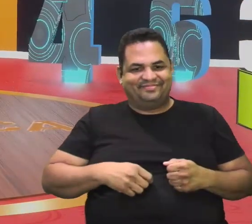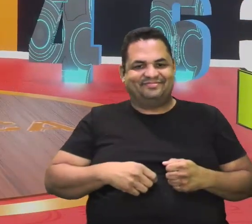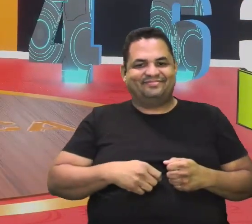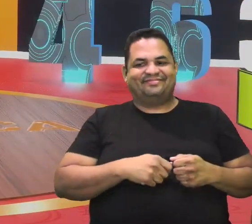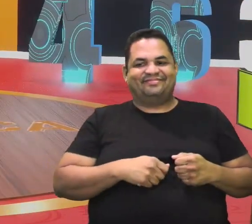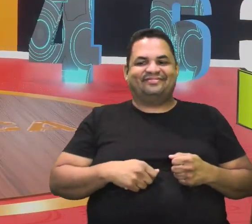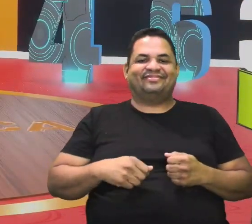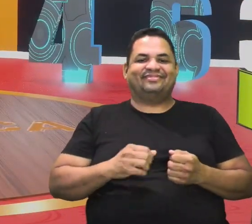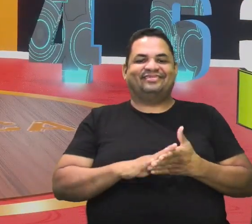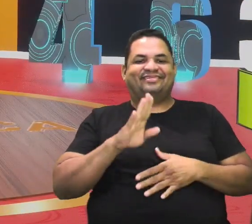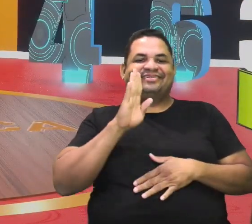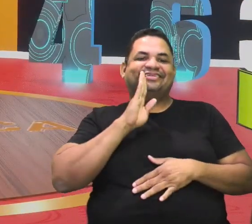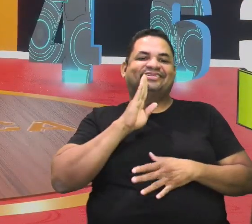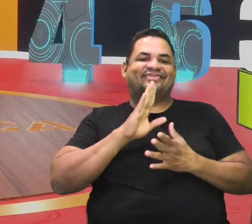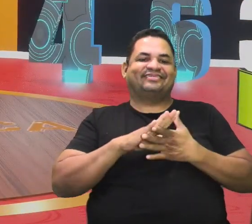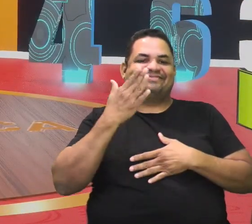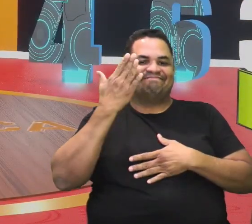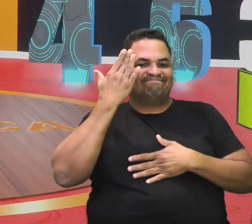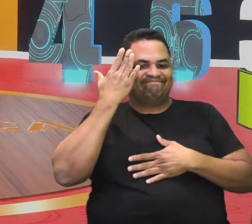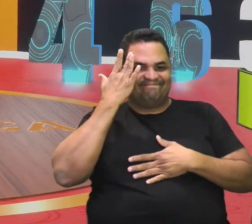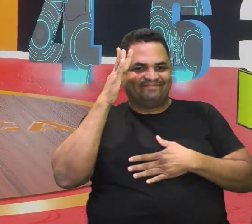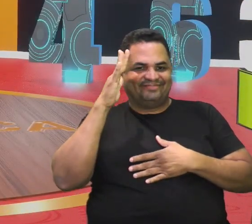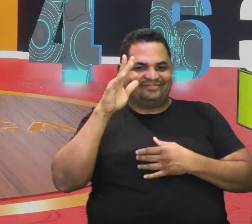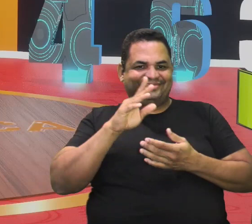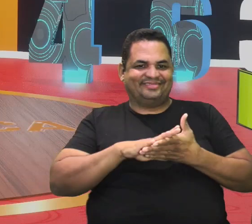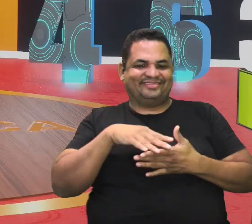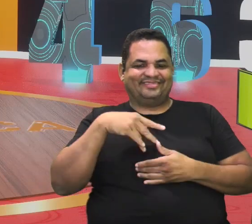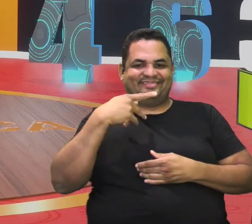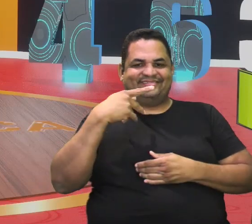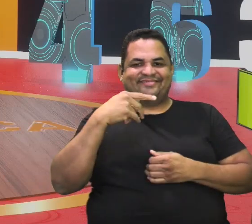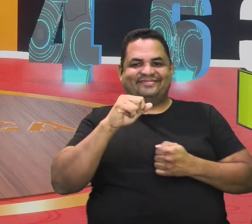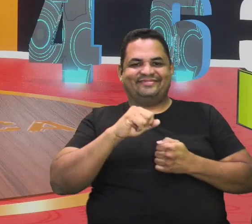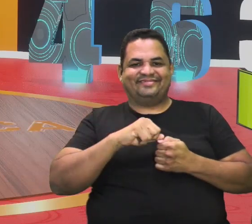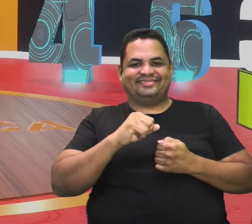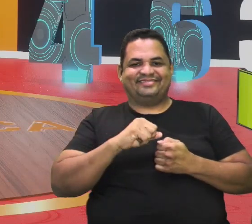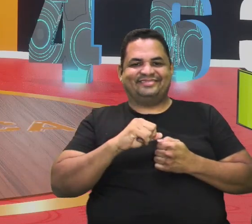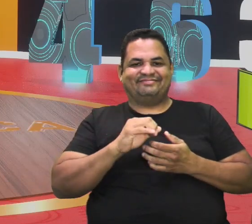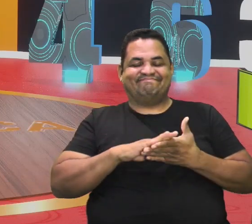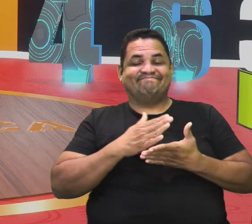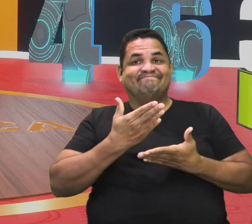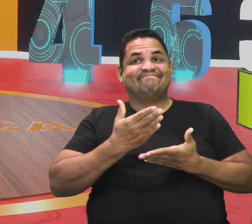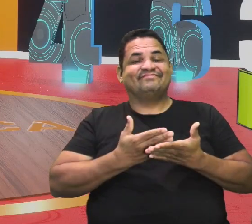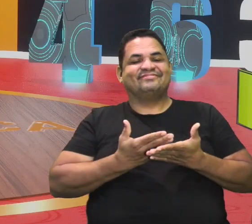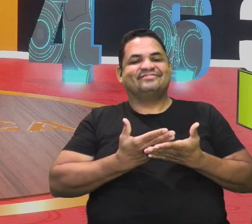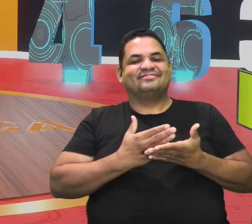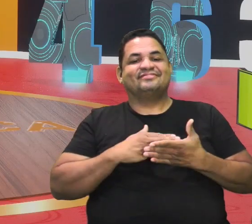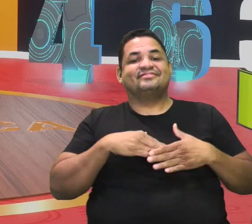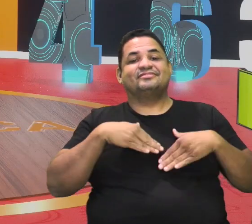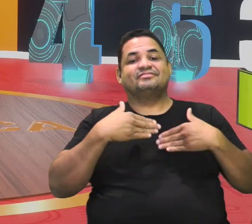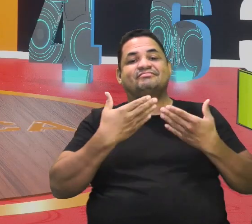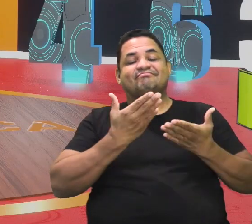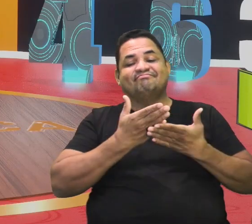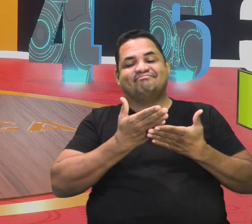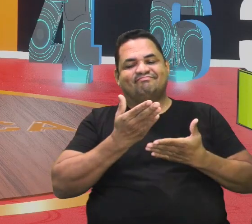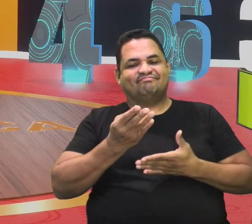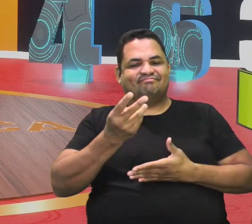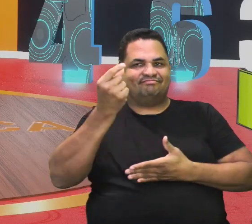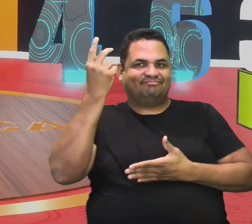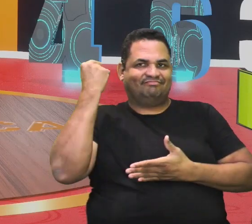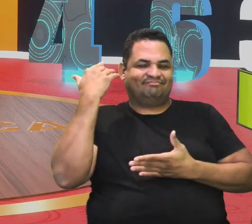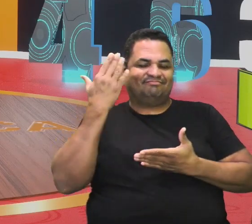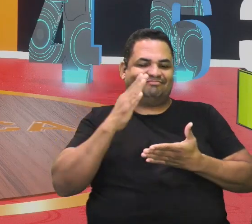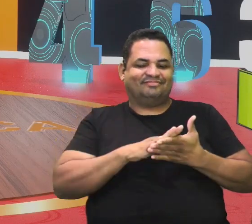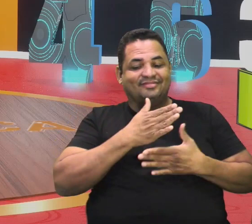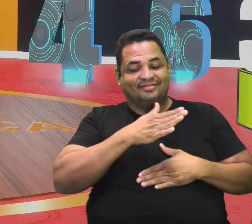circunferência. Ia ser legal, só não sei fazer o procedimento, né? Quando eu era criança até que dava, mas agora eu acho que não mais. Porque é só